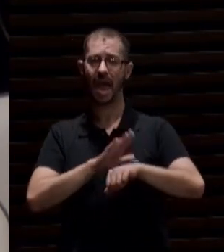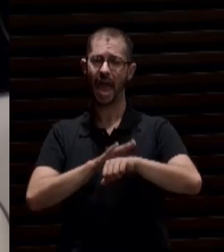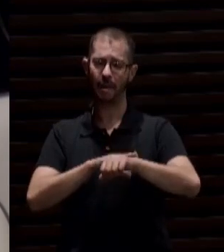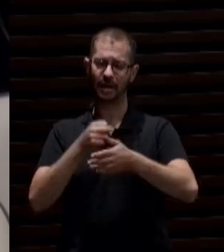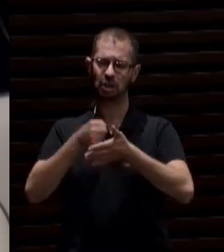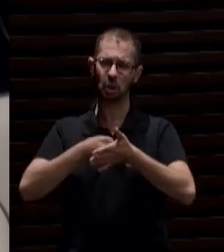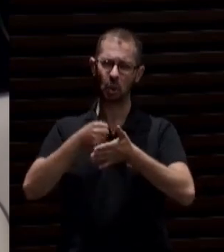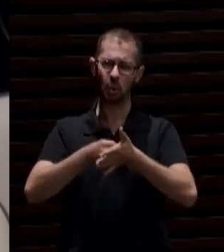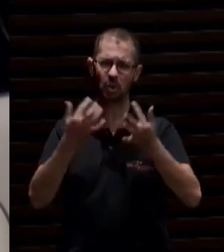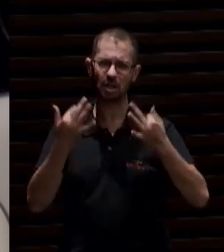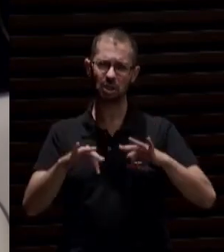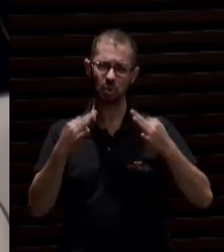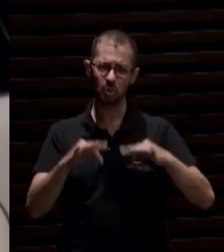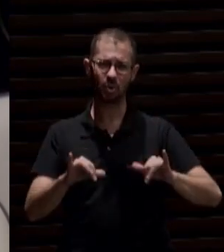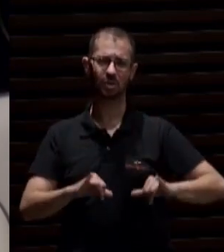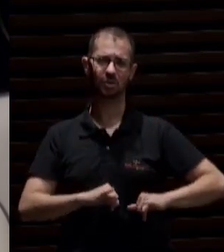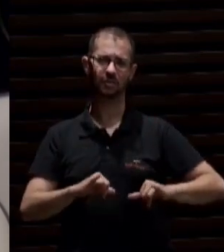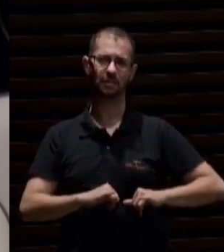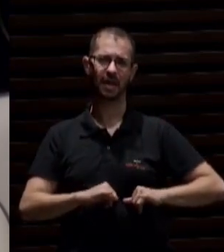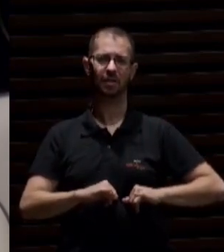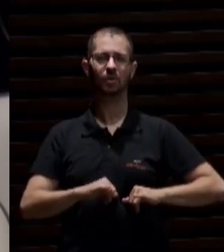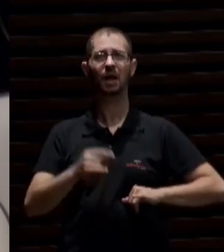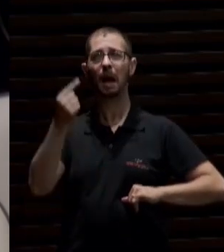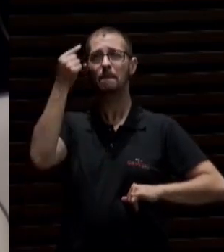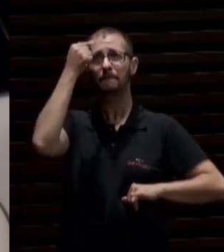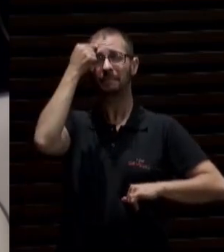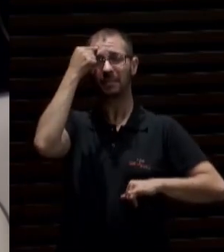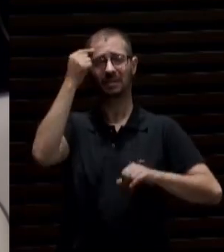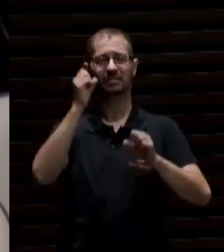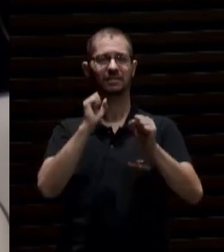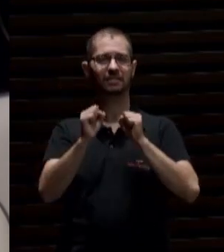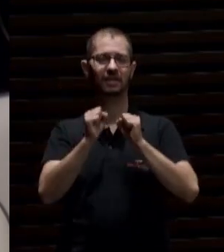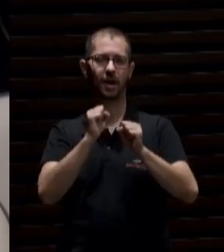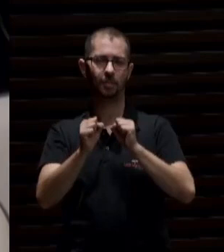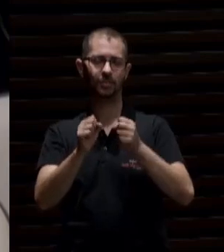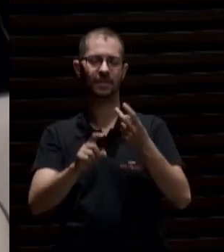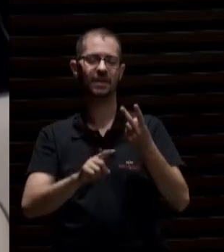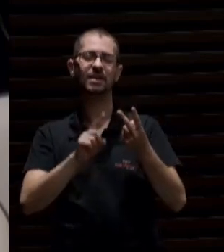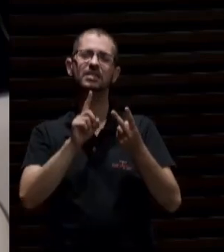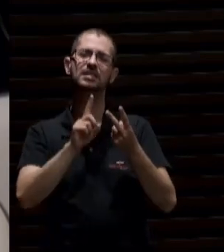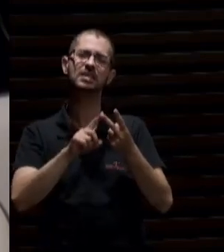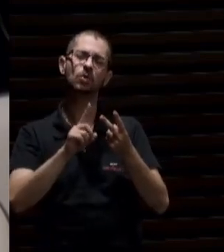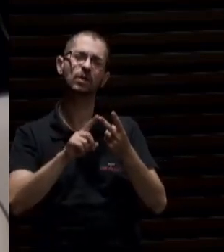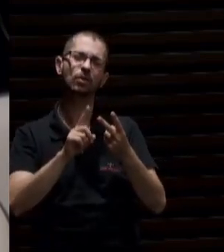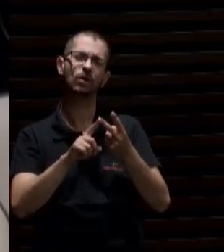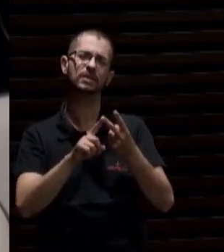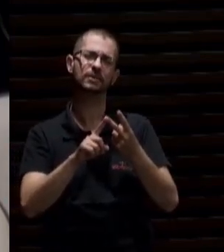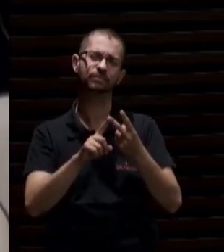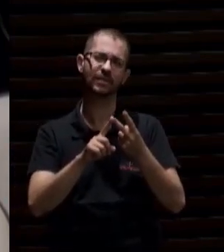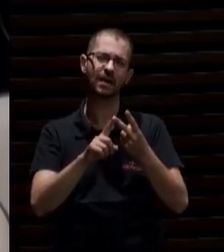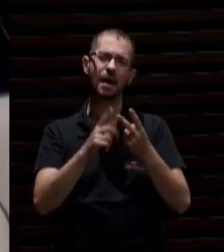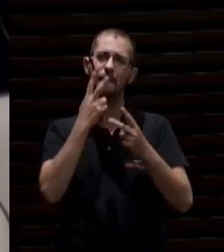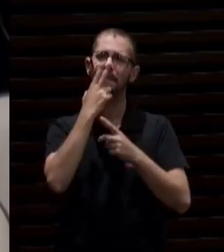irmãos, leiam a palavra intensamente. Segunda coisa, orem. Parece óbvio, só que quantas são as vezes que